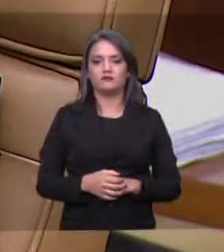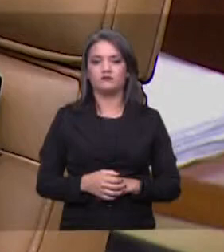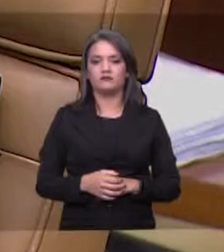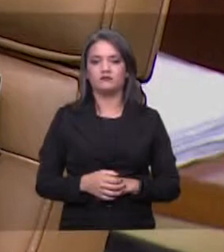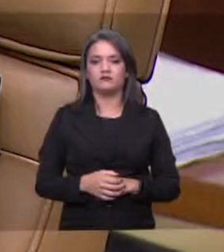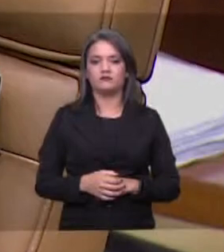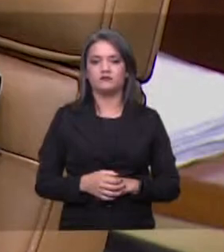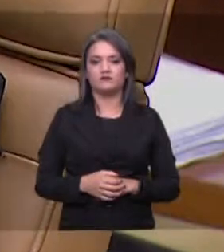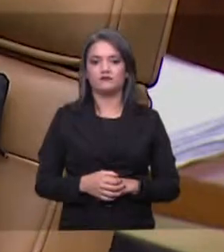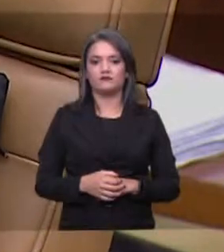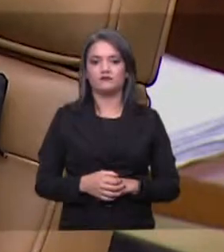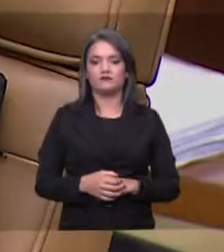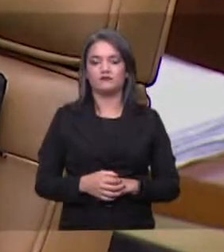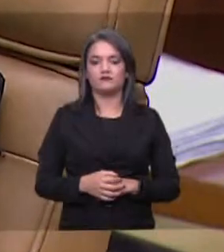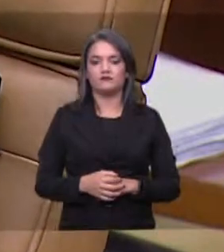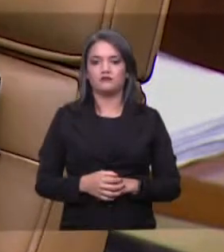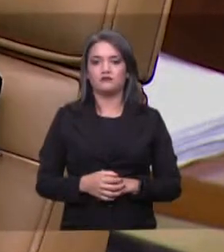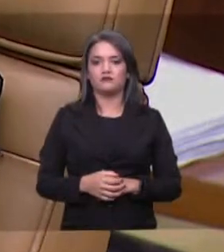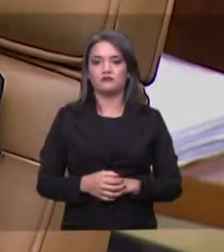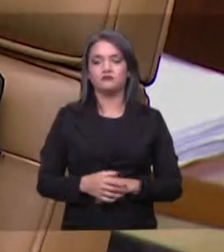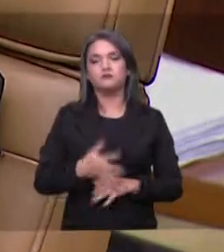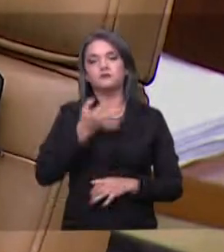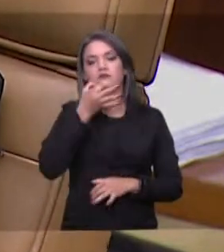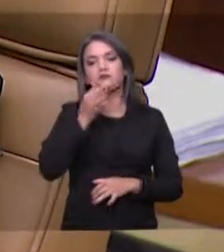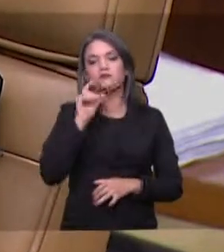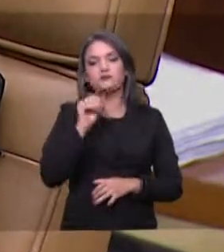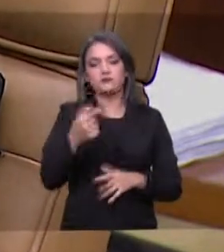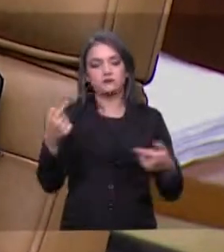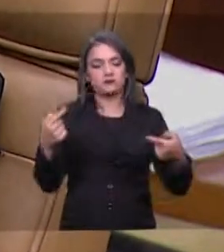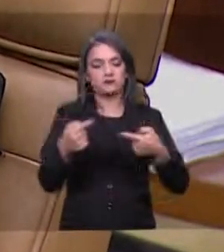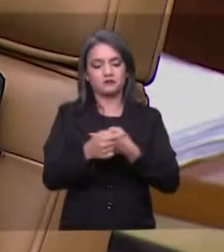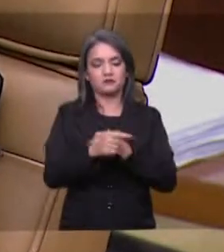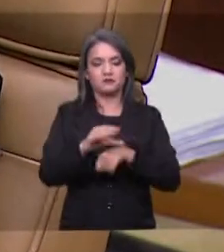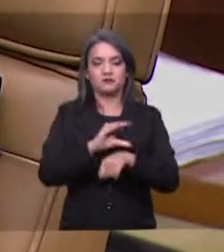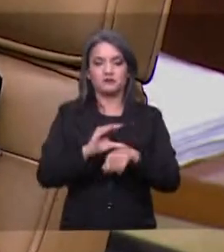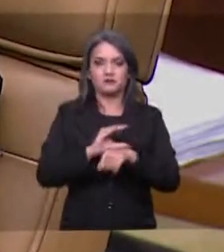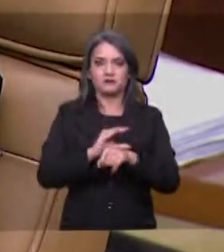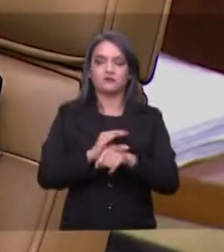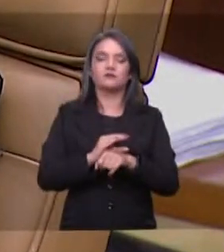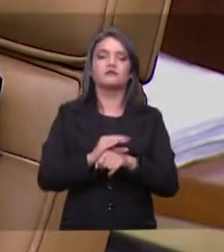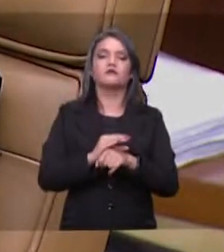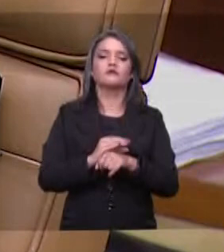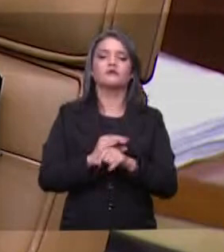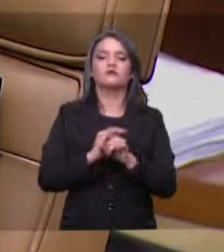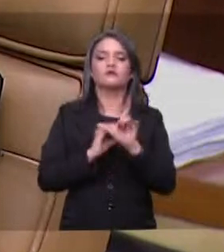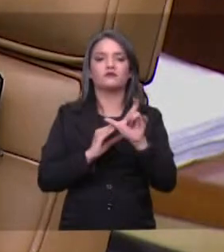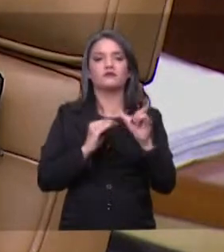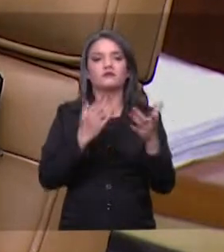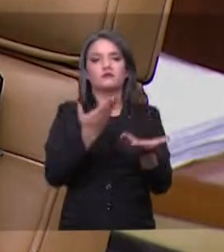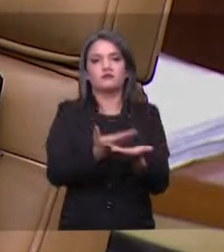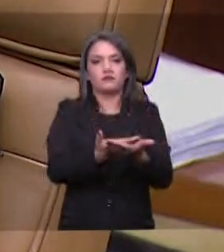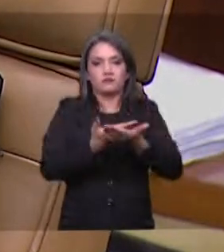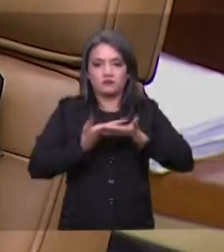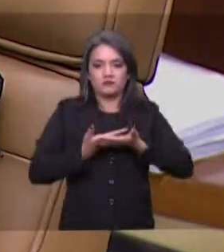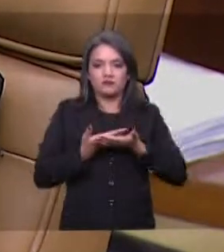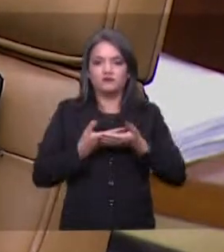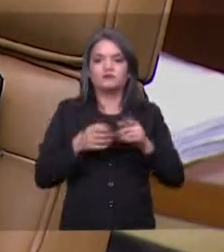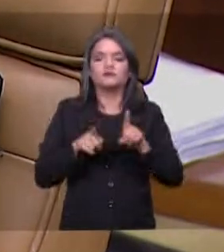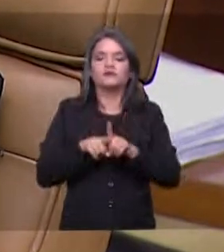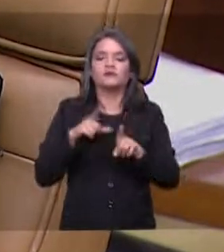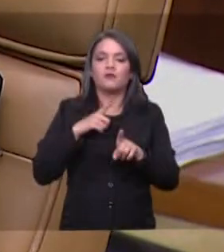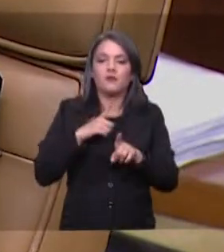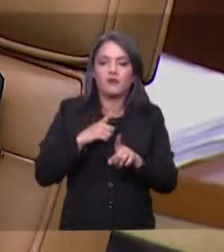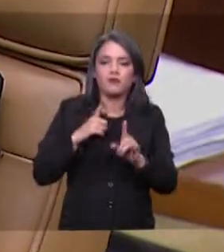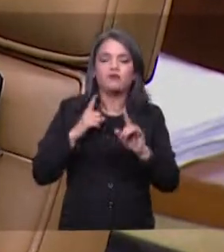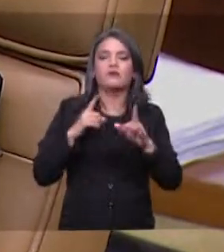ele dá a seguinte sugestão. Declaração de inconstitucionalidade do termo recebimento e atribuição de interpretação